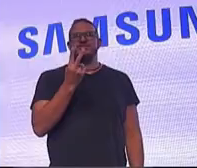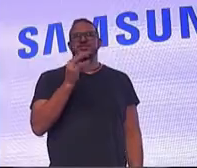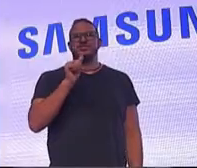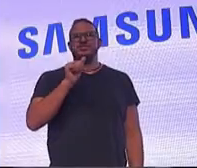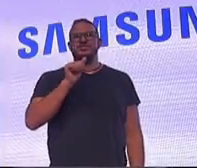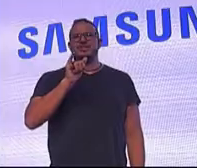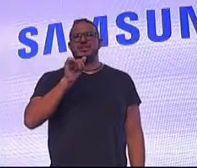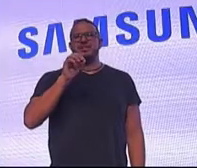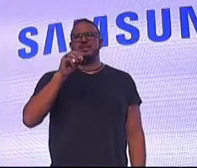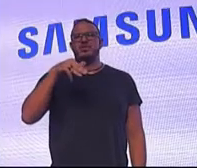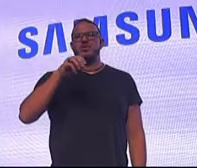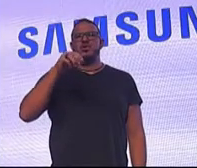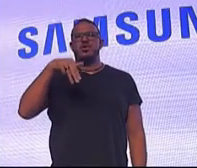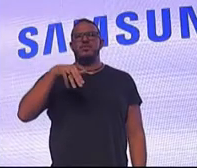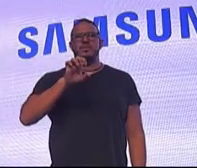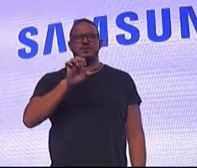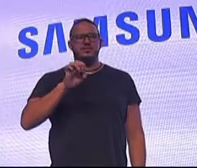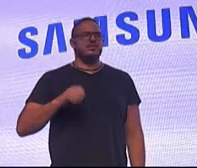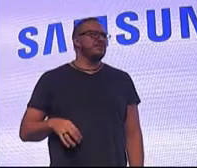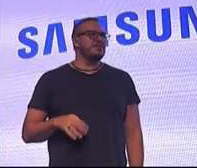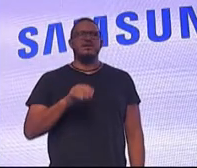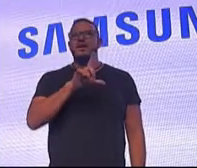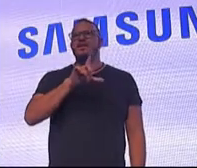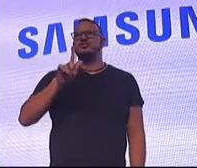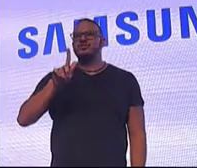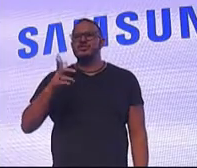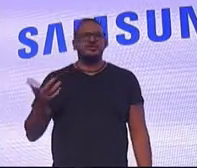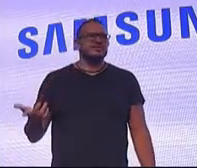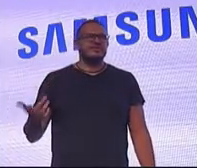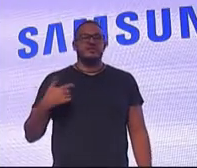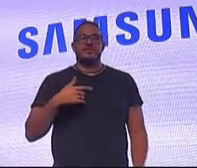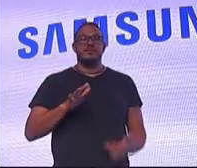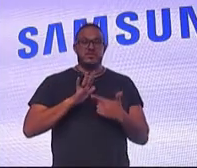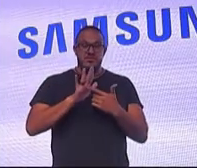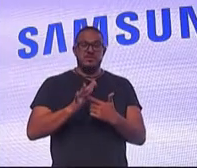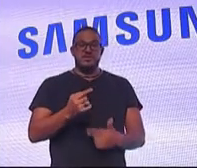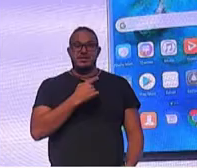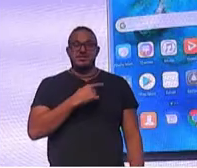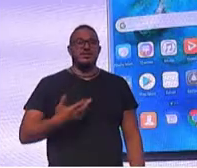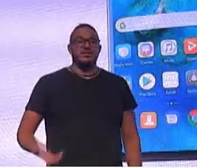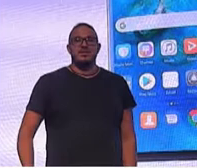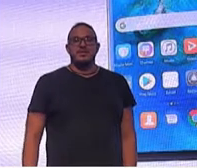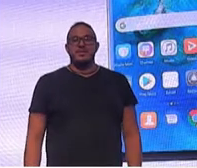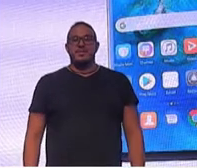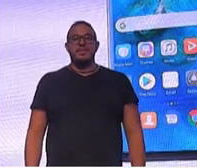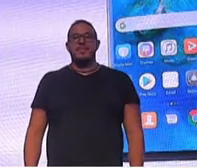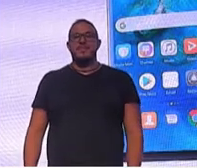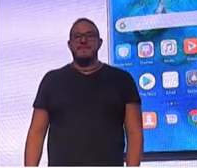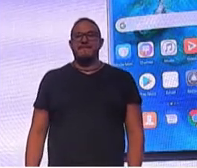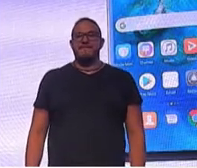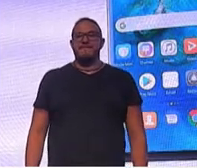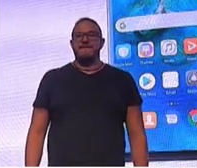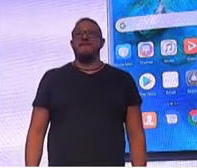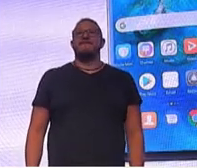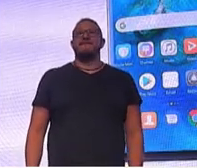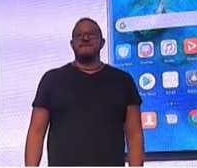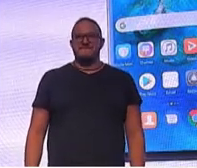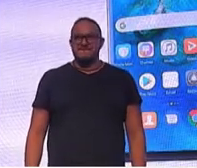LG. Um monte. Esse celular que eu mostrei para vocês aqui, é da Huawei.